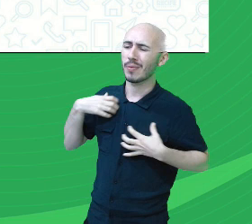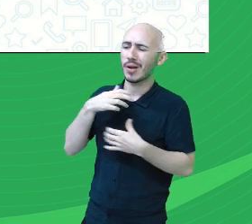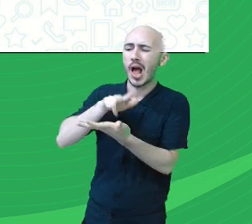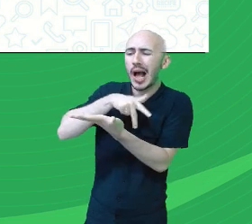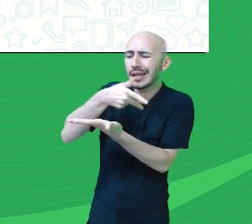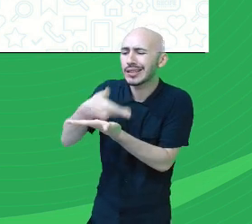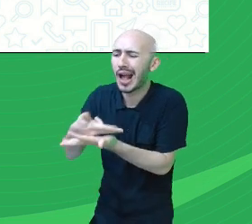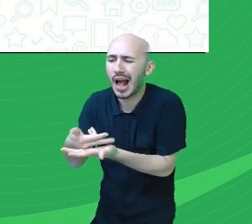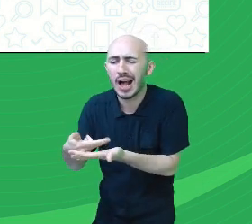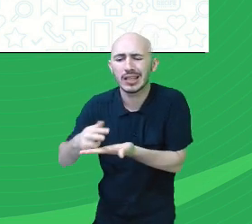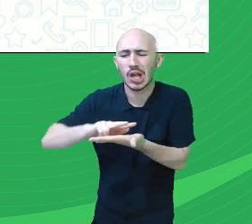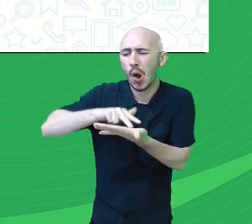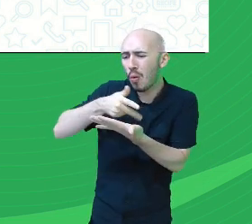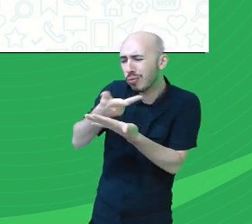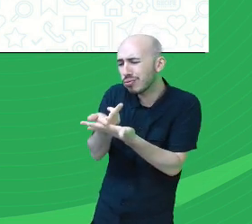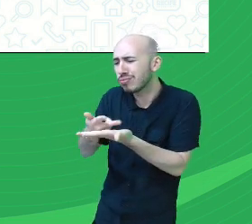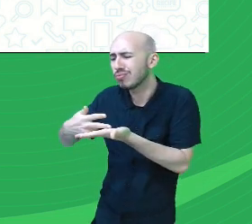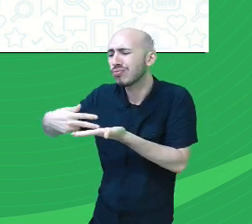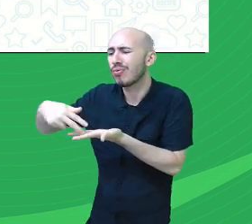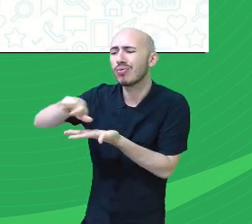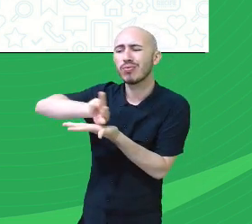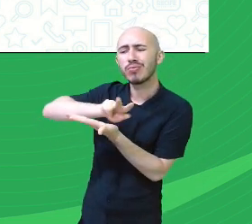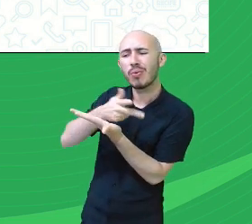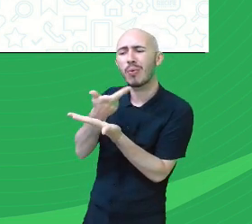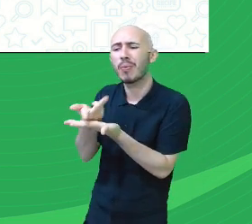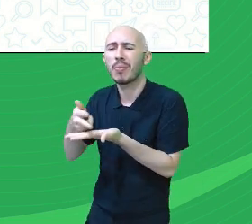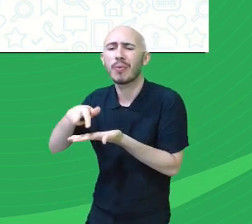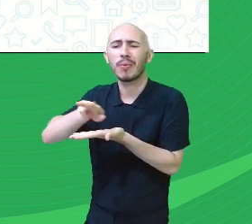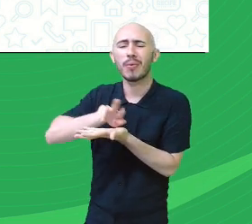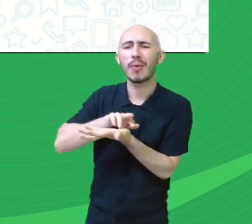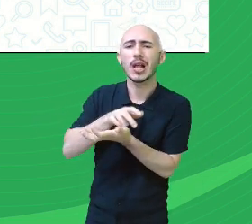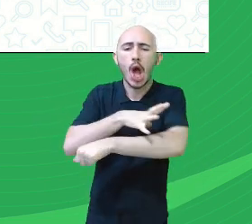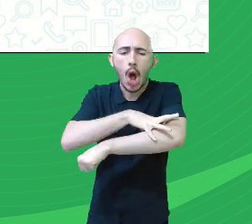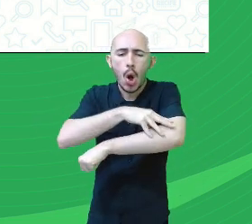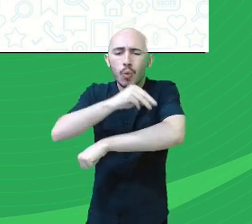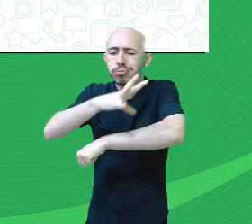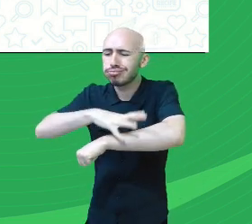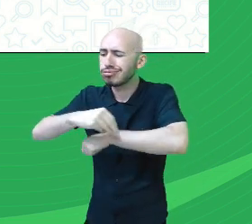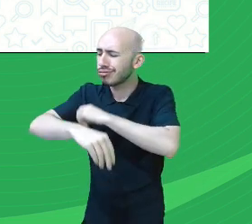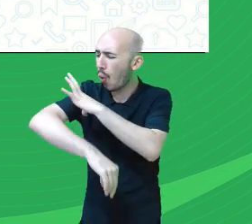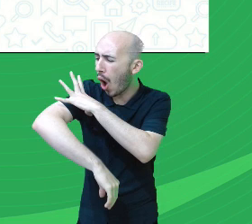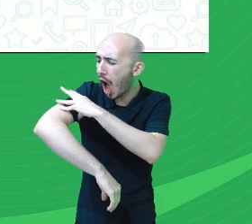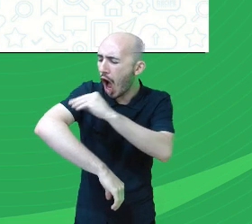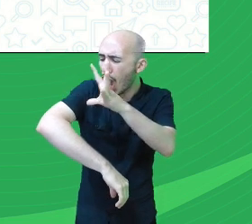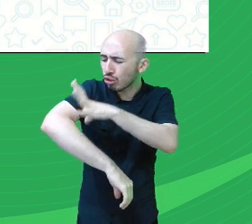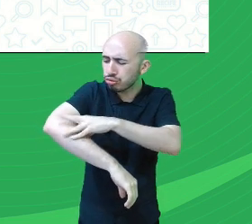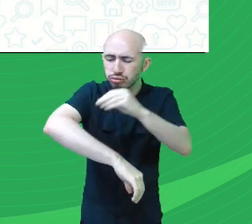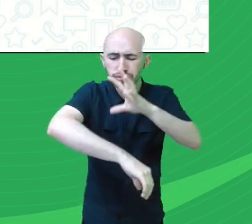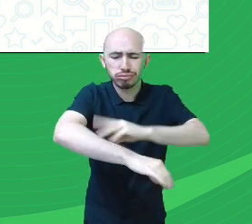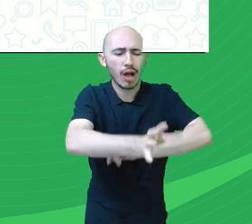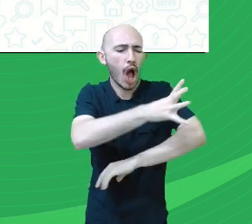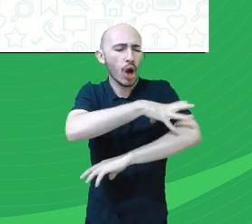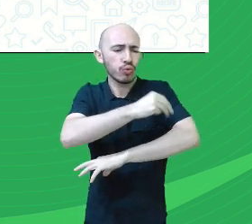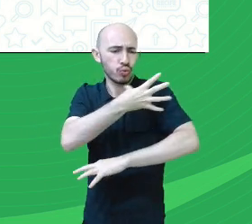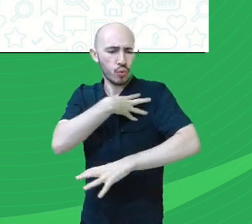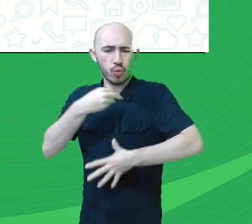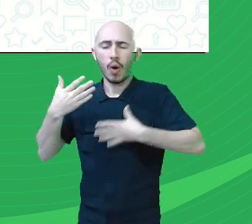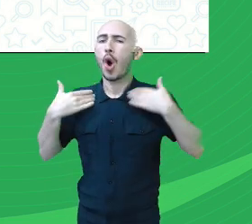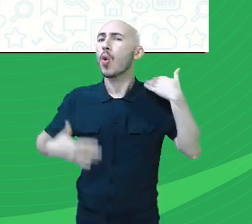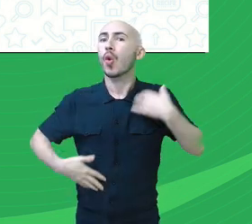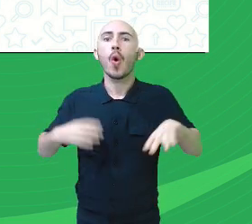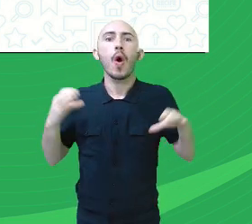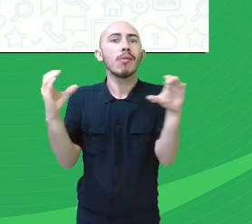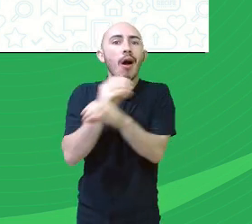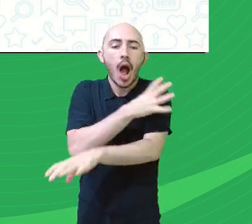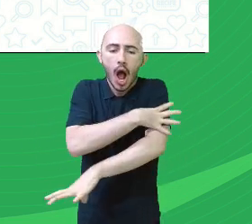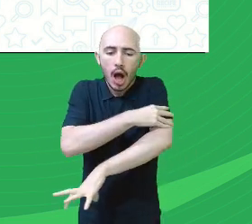ele começa a rolar. Começam a sair pelos. Aqueles pelos começam a cobrir todo o seu